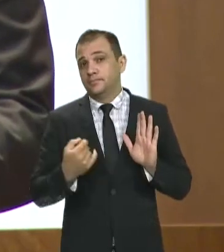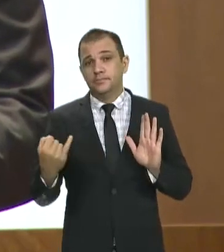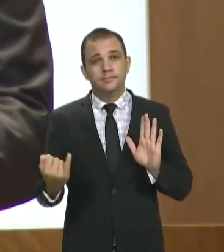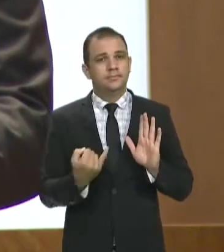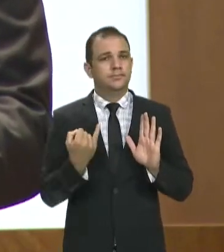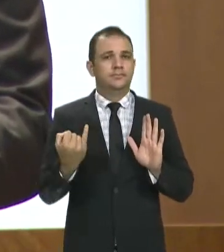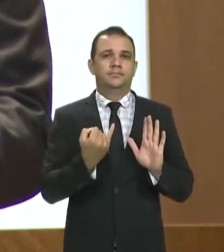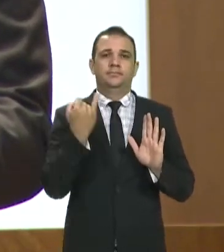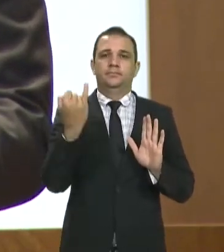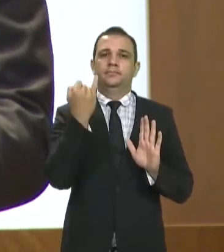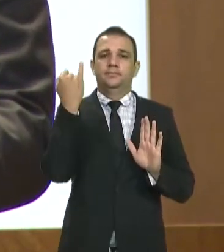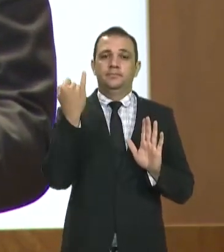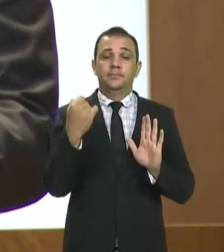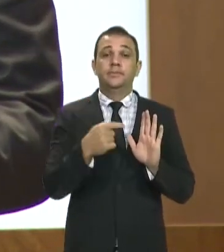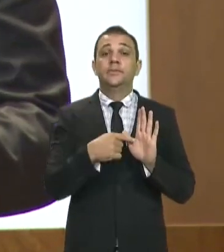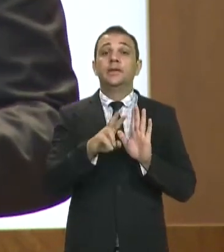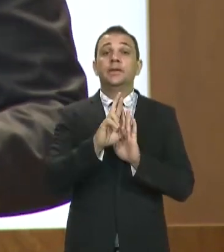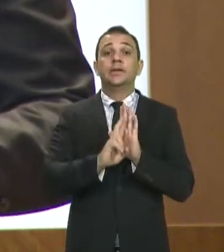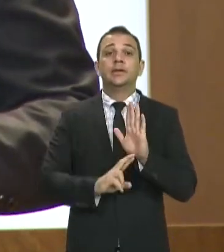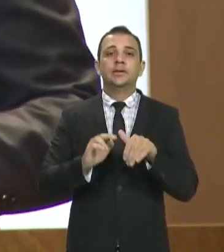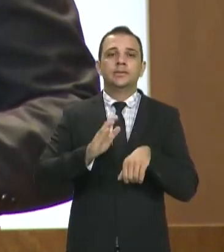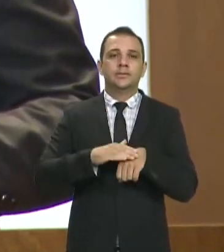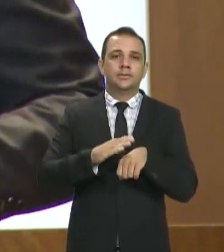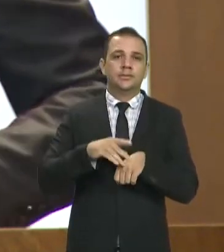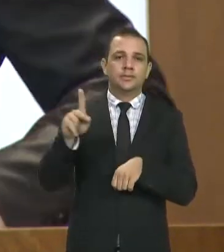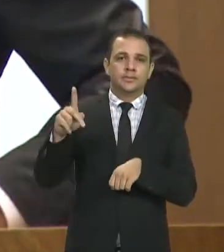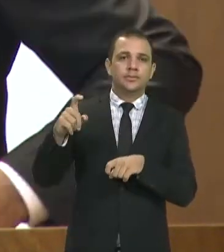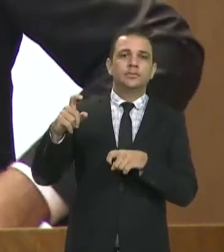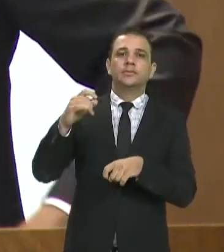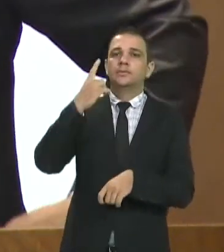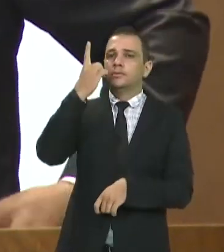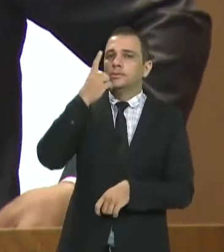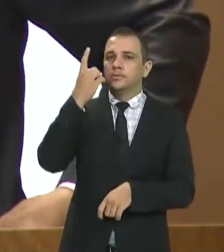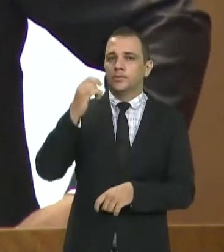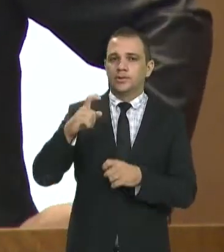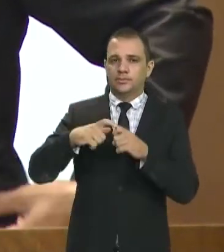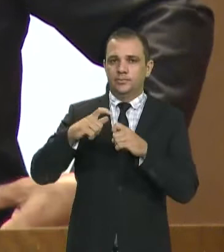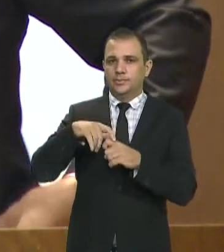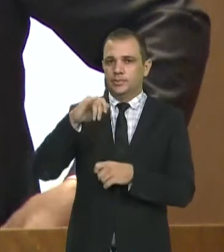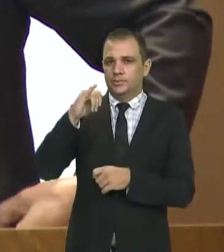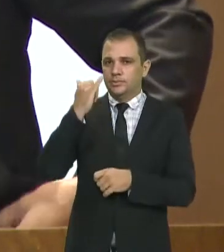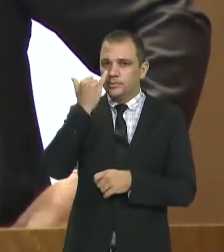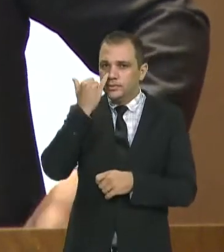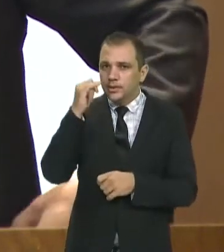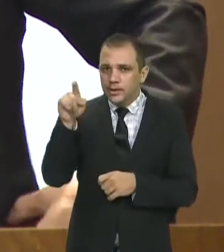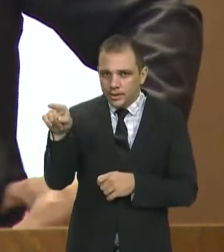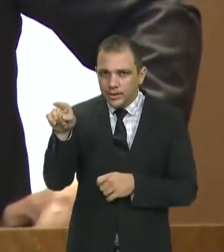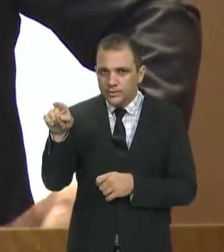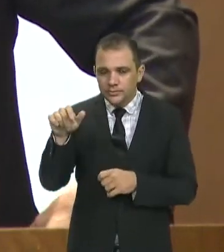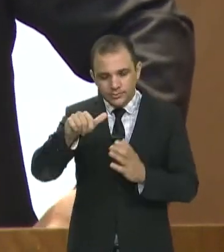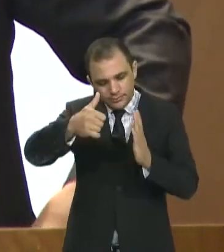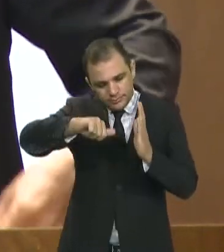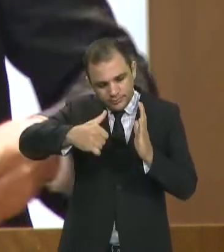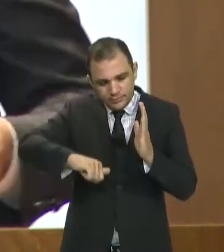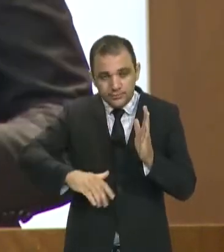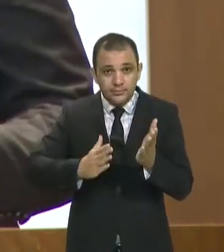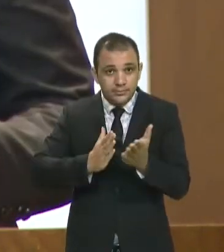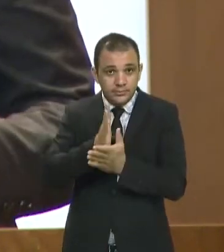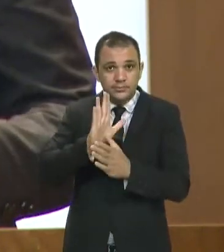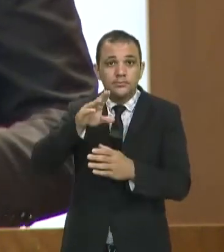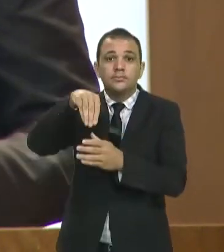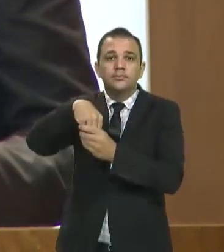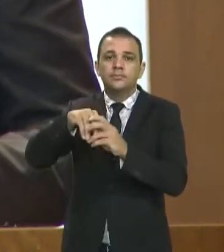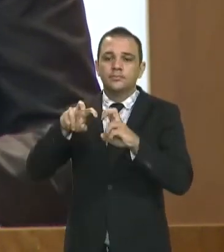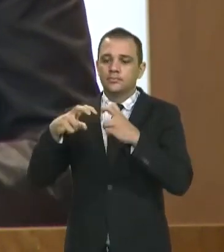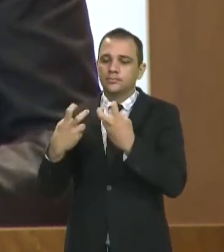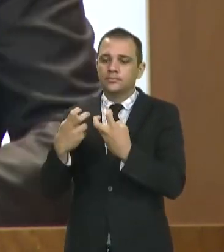relatoria do deputado doutor Iglesias. Doutor Iglesias, muito obrigado pela relatoria, pela aprovação na CCJ,